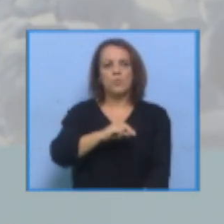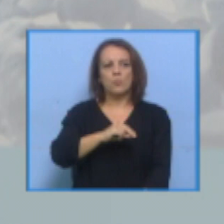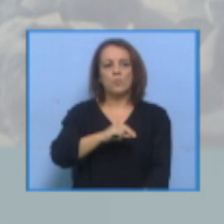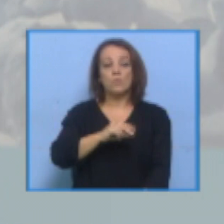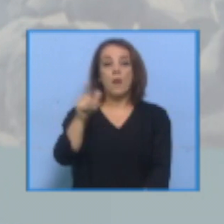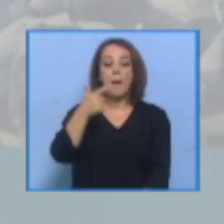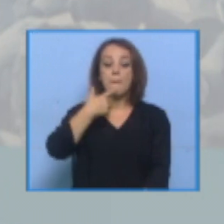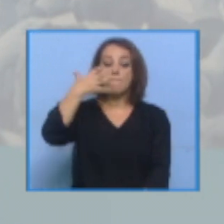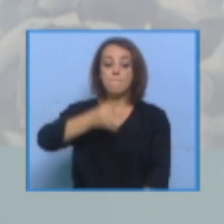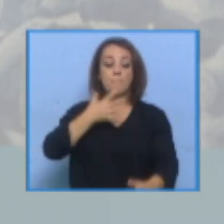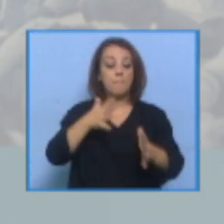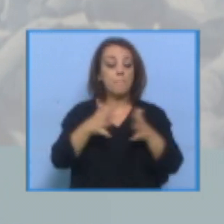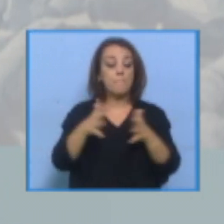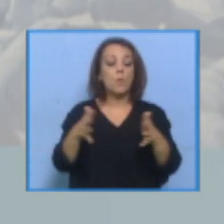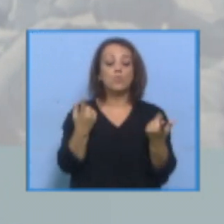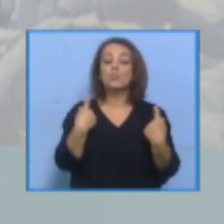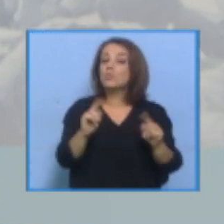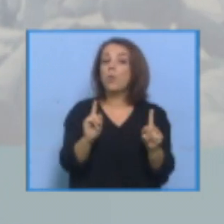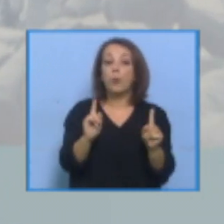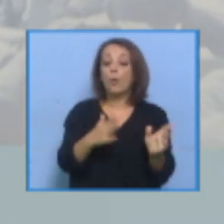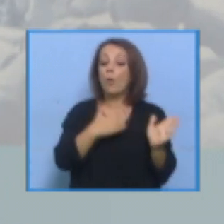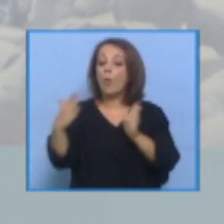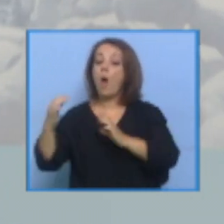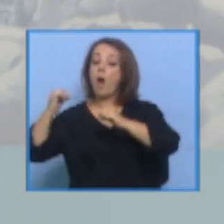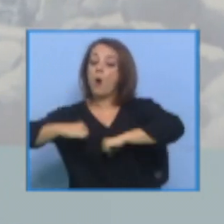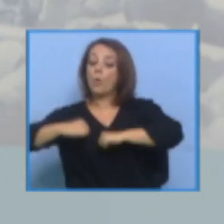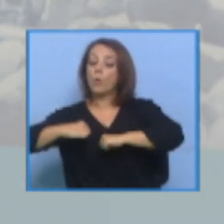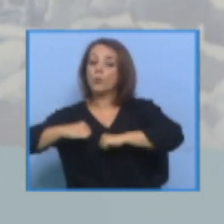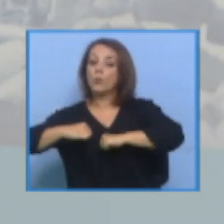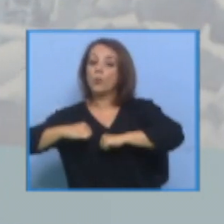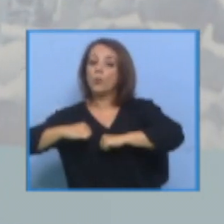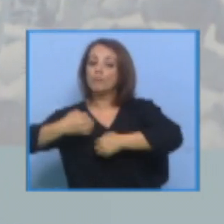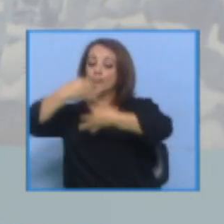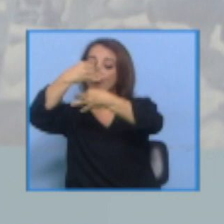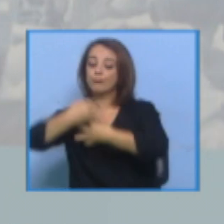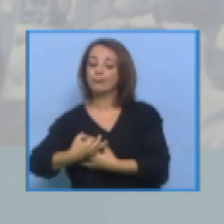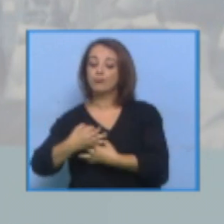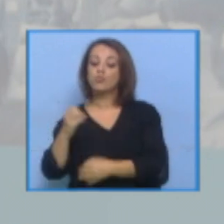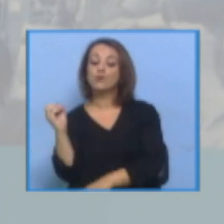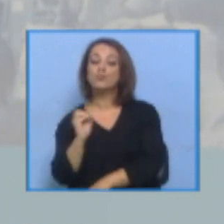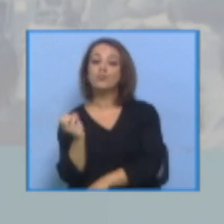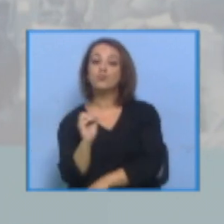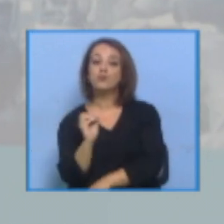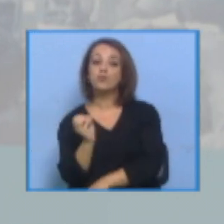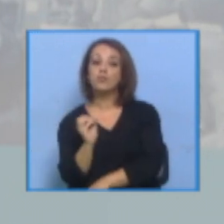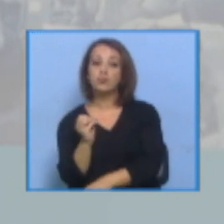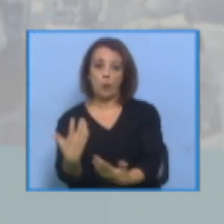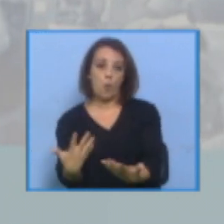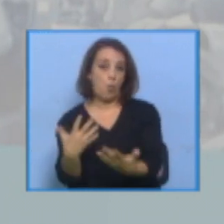maioria absoluta, nem tão pouco com um acordo firmado, não é? Desde